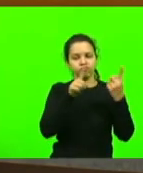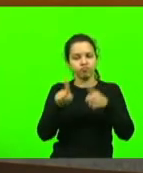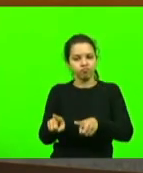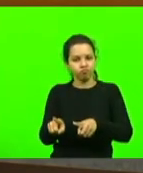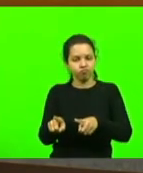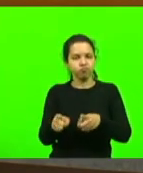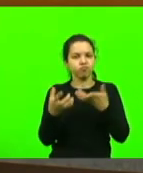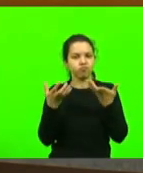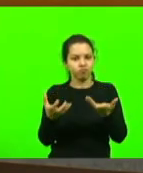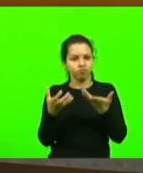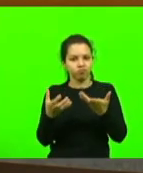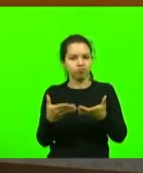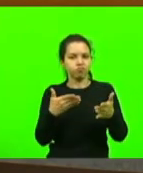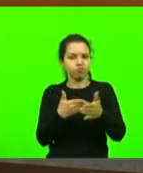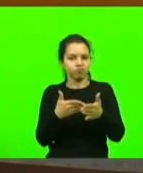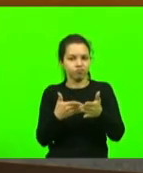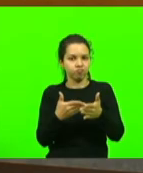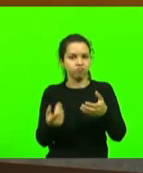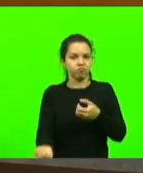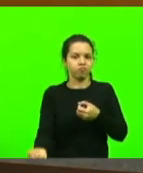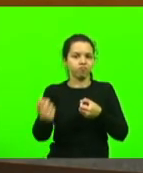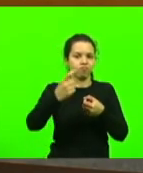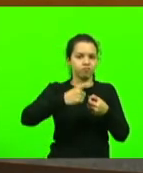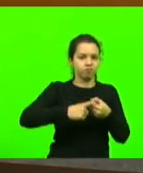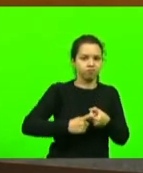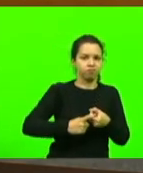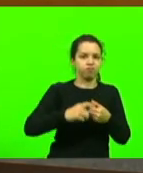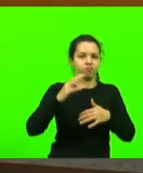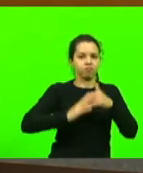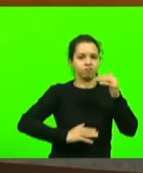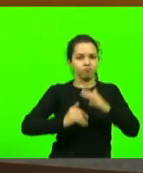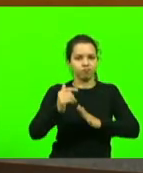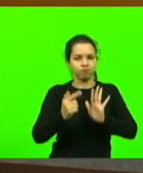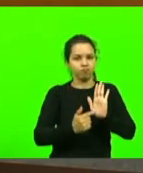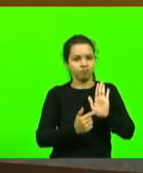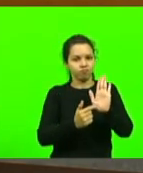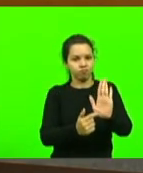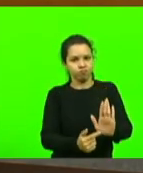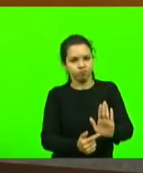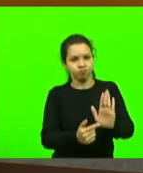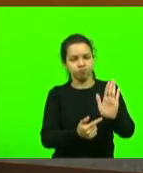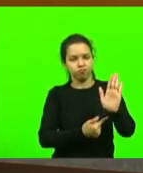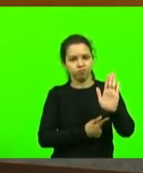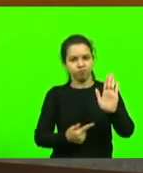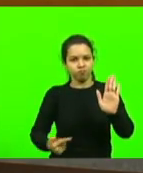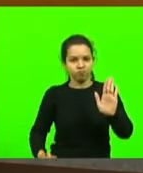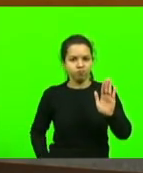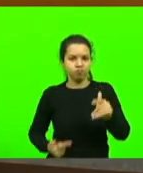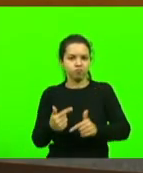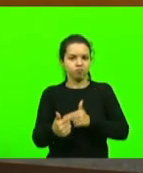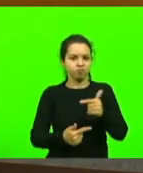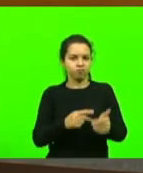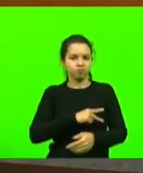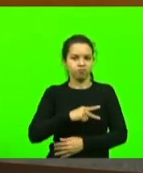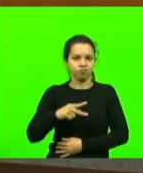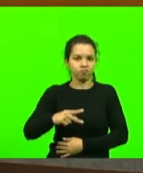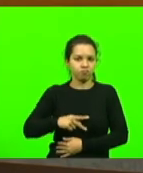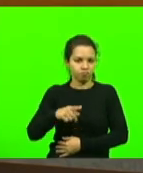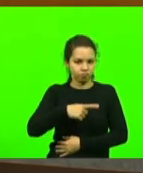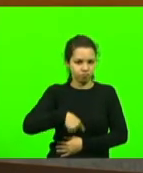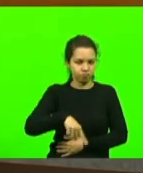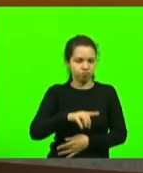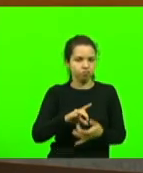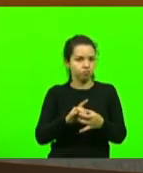e para impedir o retorno dessas práticas de indicação dos governantes das funções públicas não podemos permitir